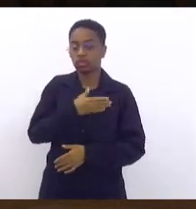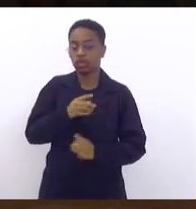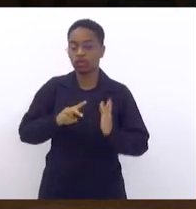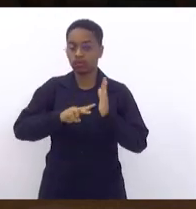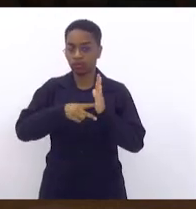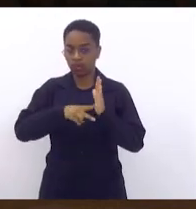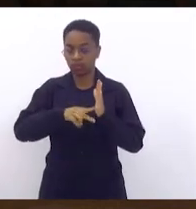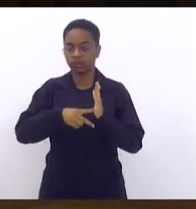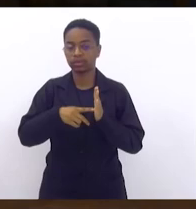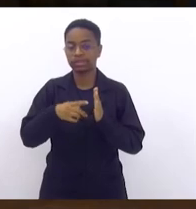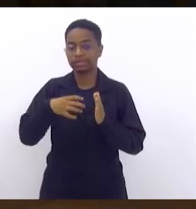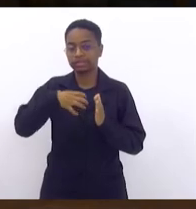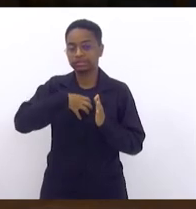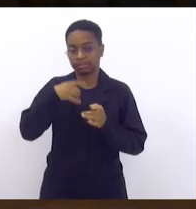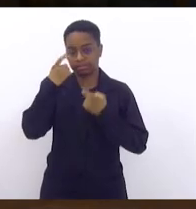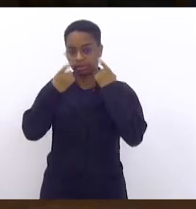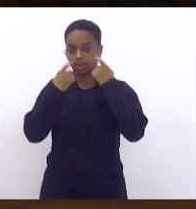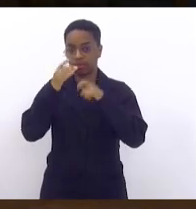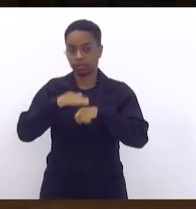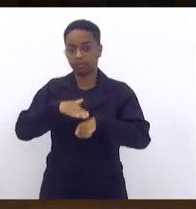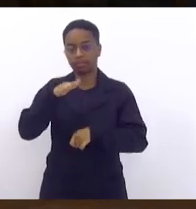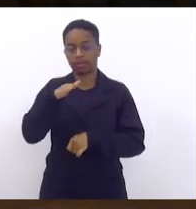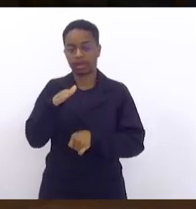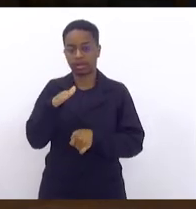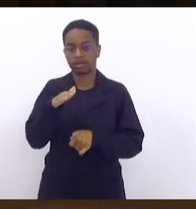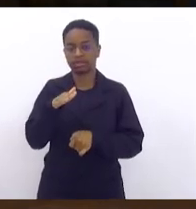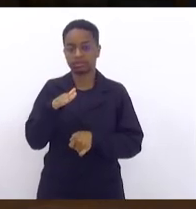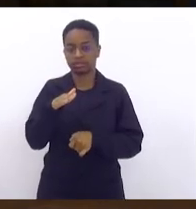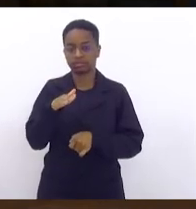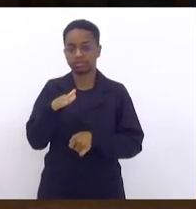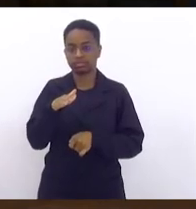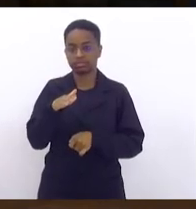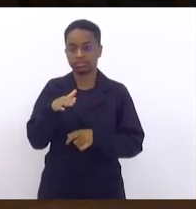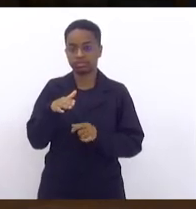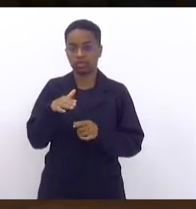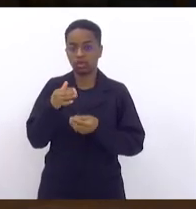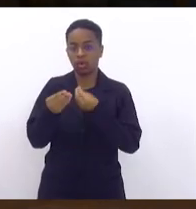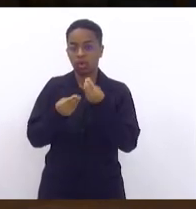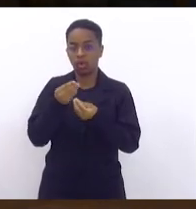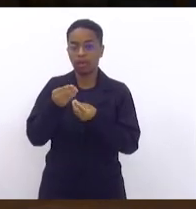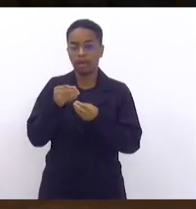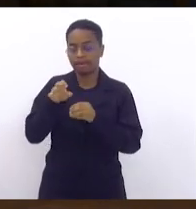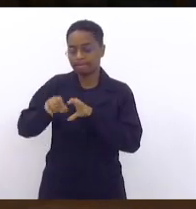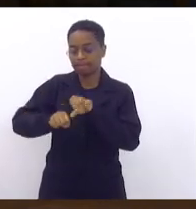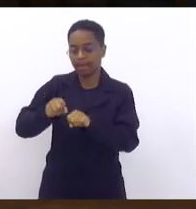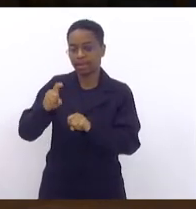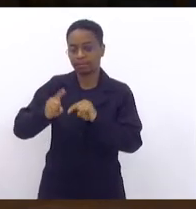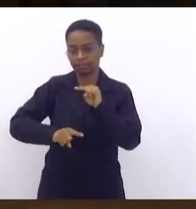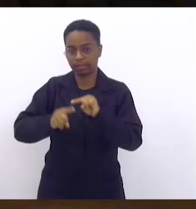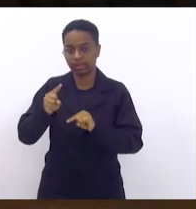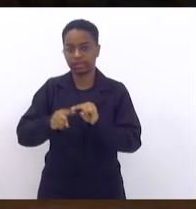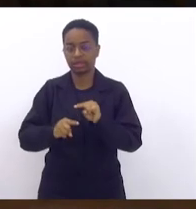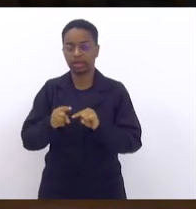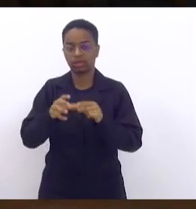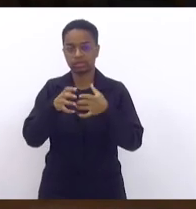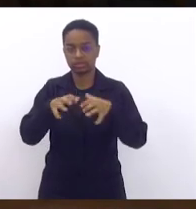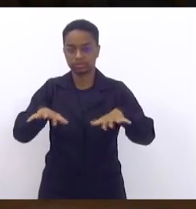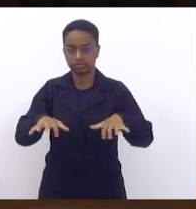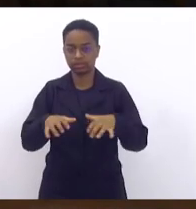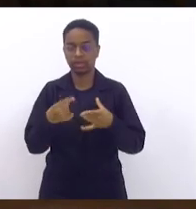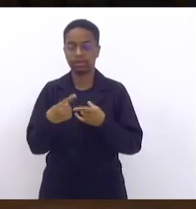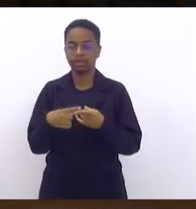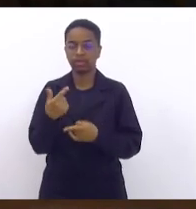má estão mais preocupados com esse com essa coleta seletiva né ainda que não tem lá